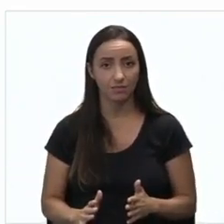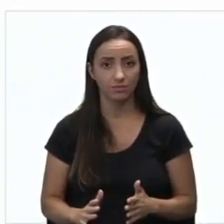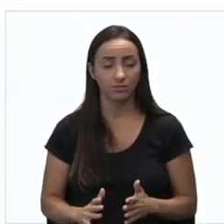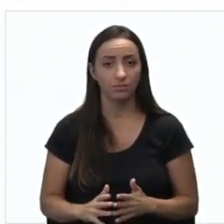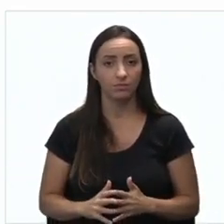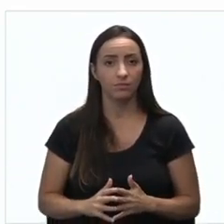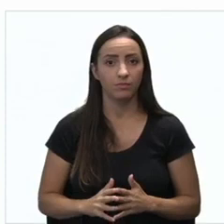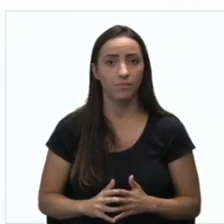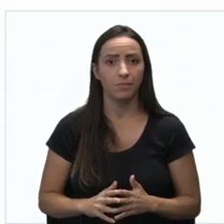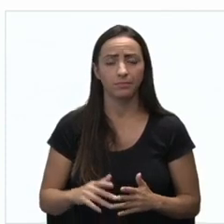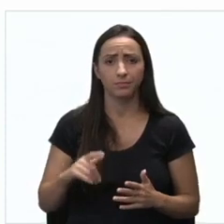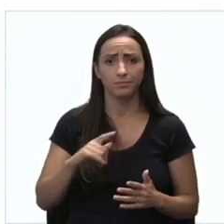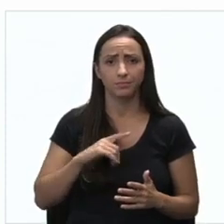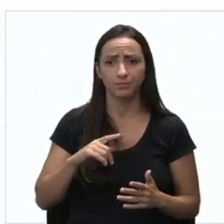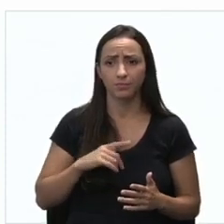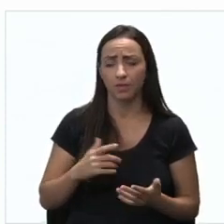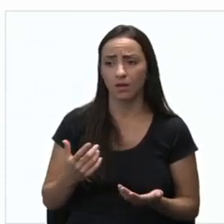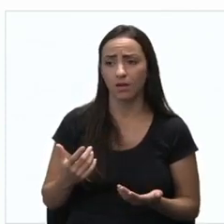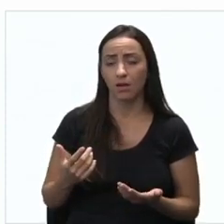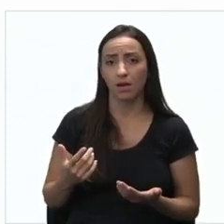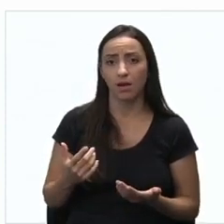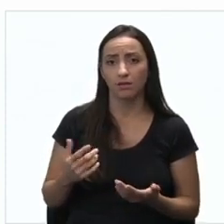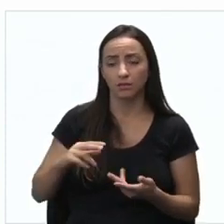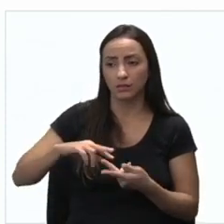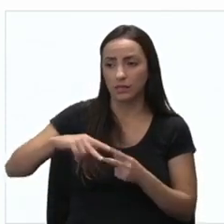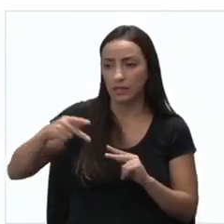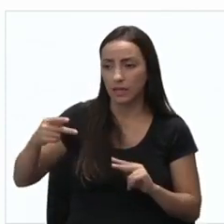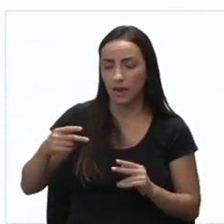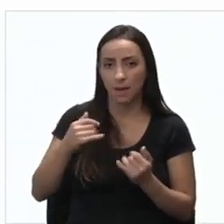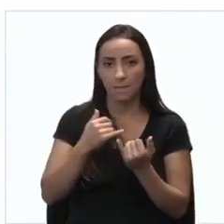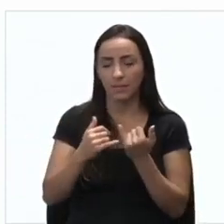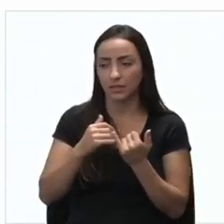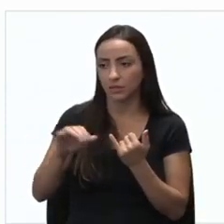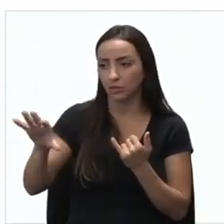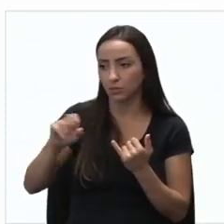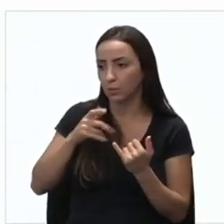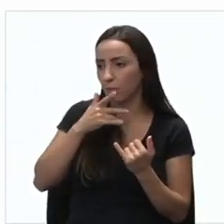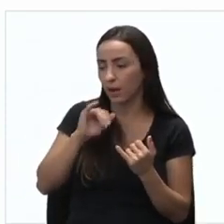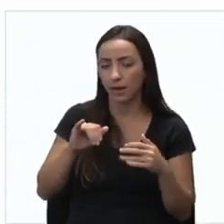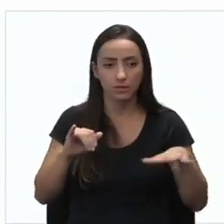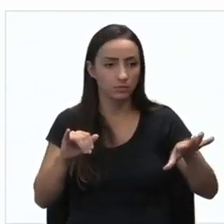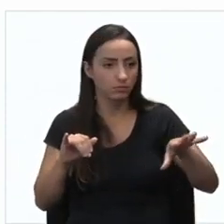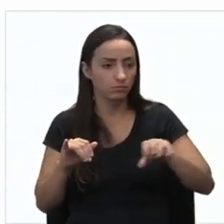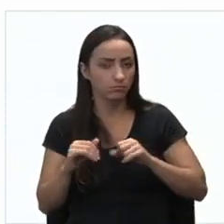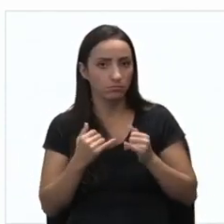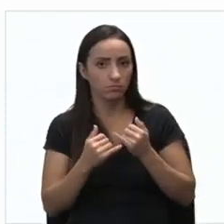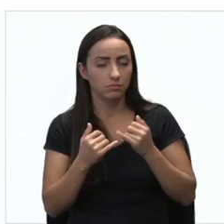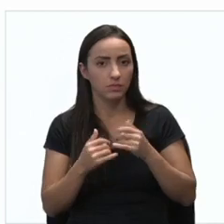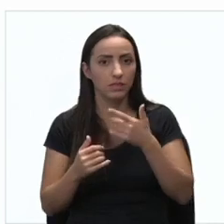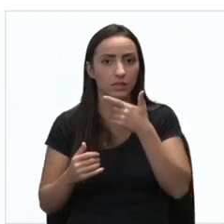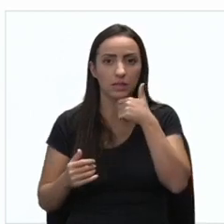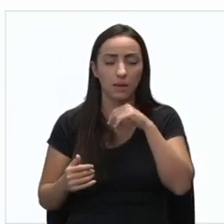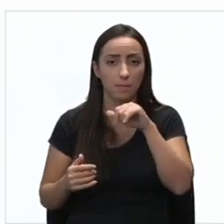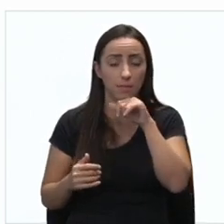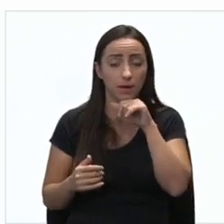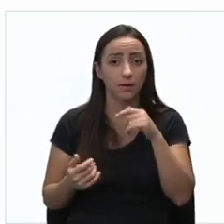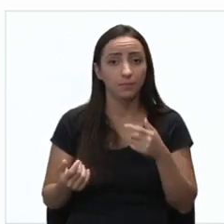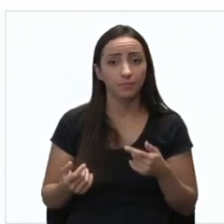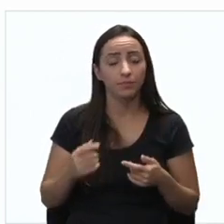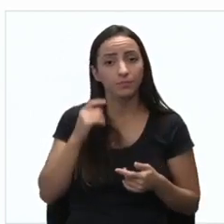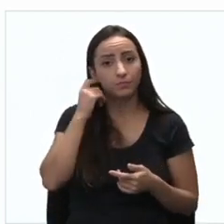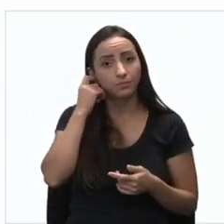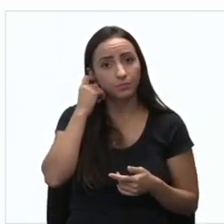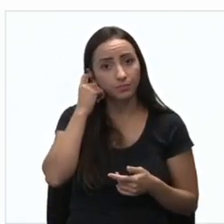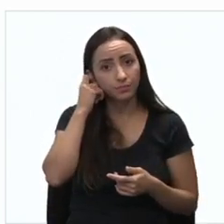da carga genética vem do pai e a outra metade vem da mãe, tem toda a combinação. E o embrião, ele carrega,